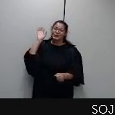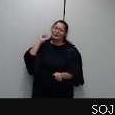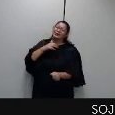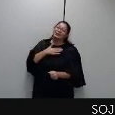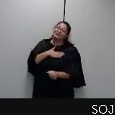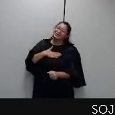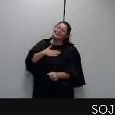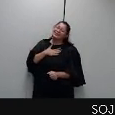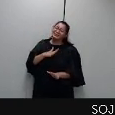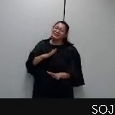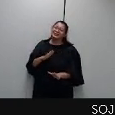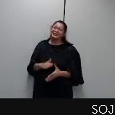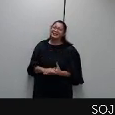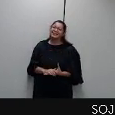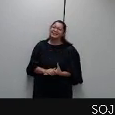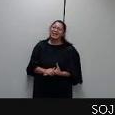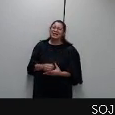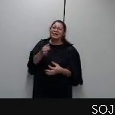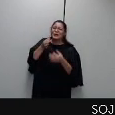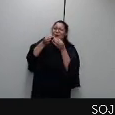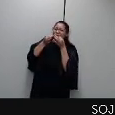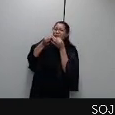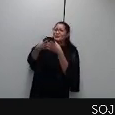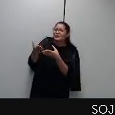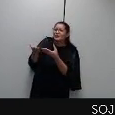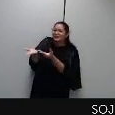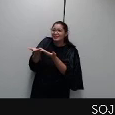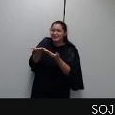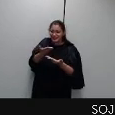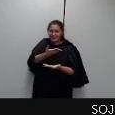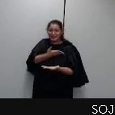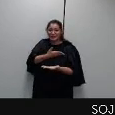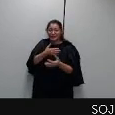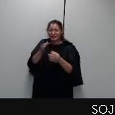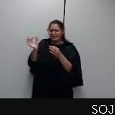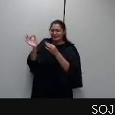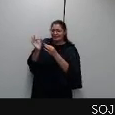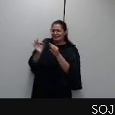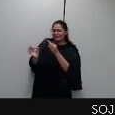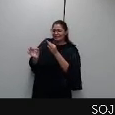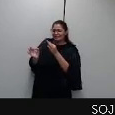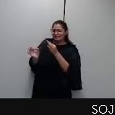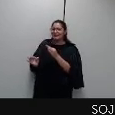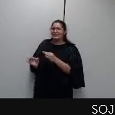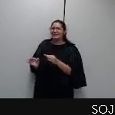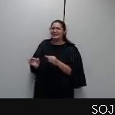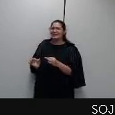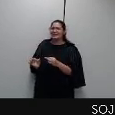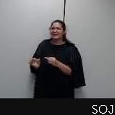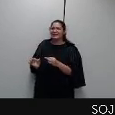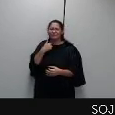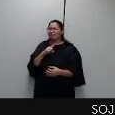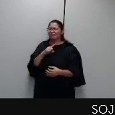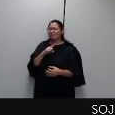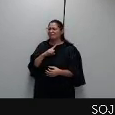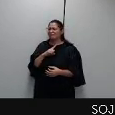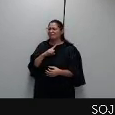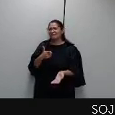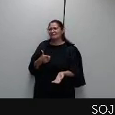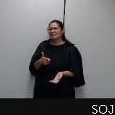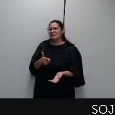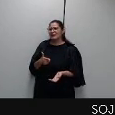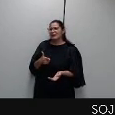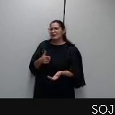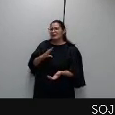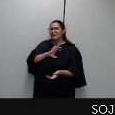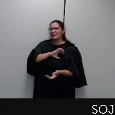as opiniões dos colegas para me ajustar eu não tenho e nenhuma tem uma boca